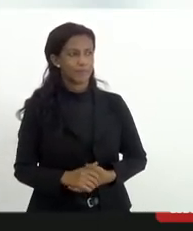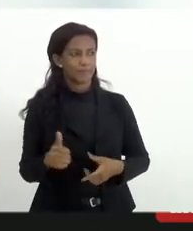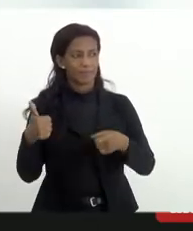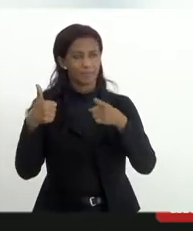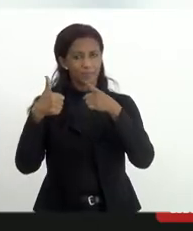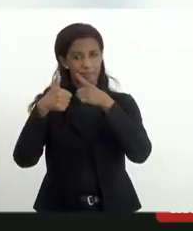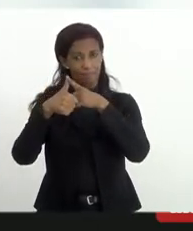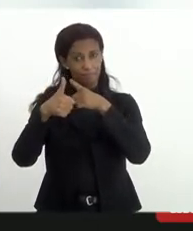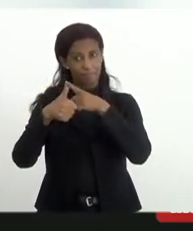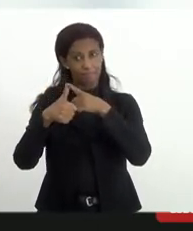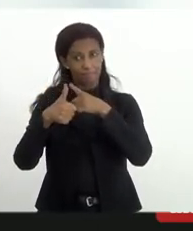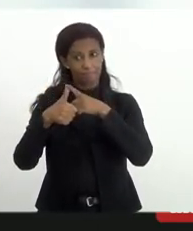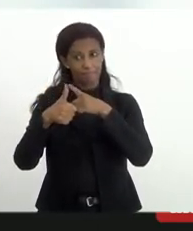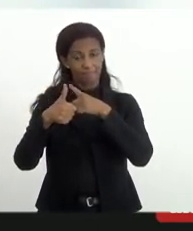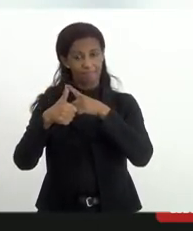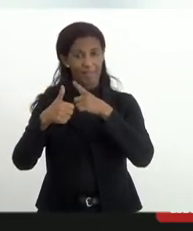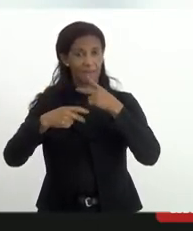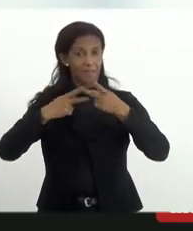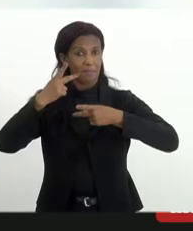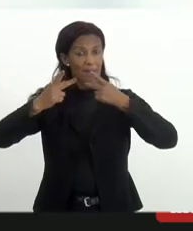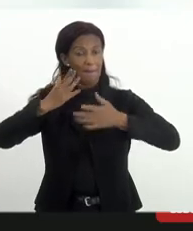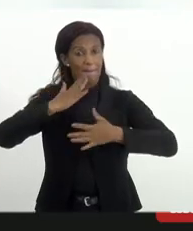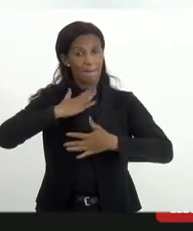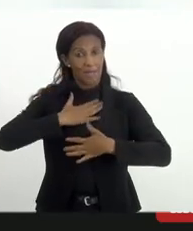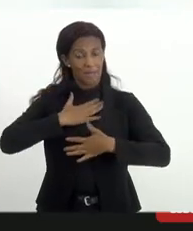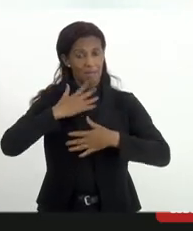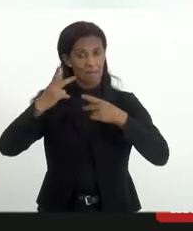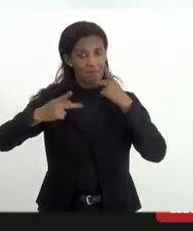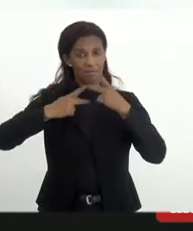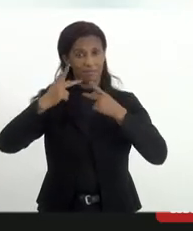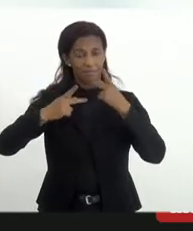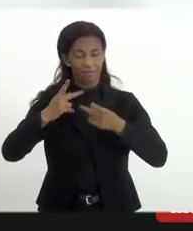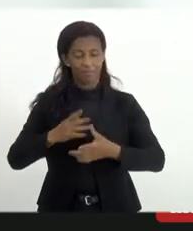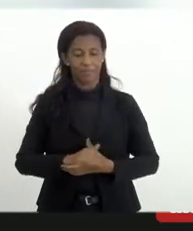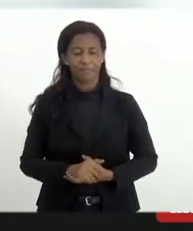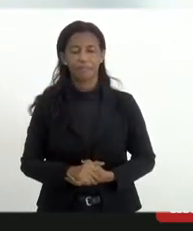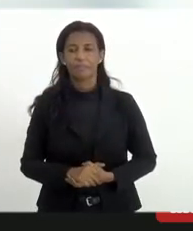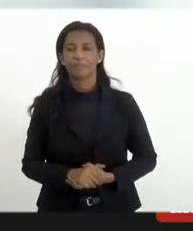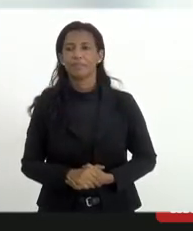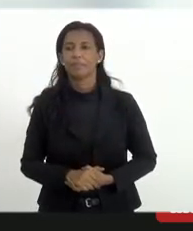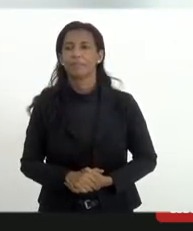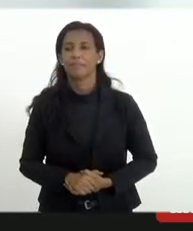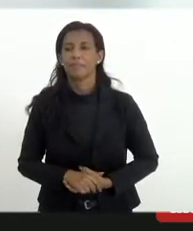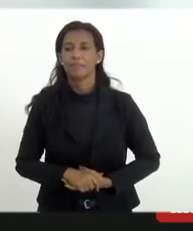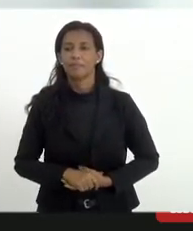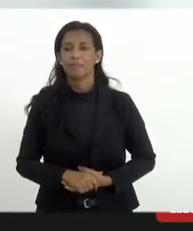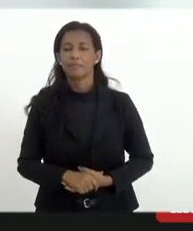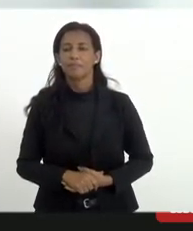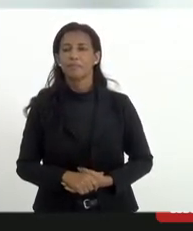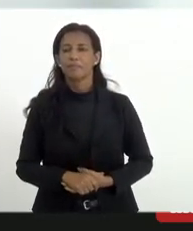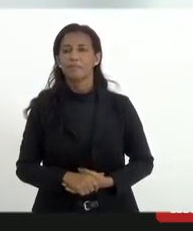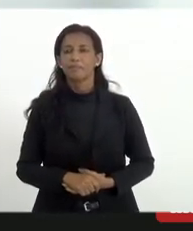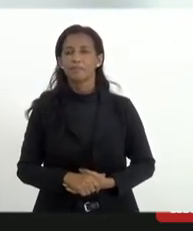primeira premissa. É uma ilação minha. Ilação minha. Ora,